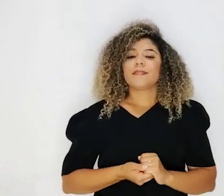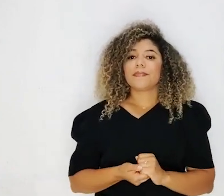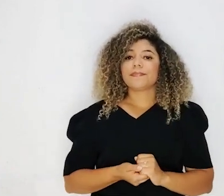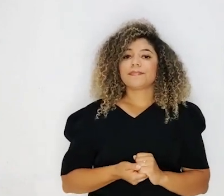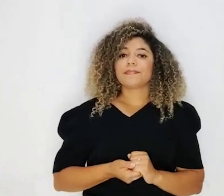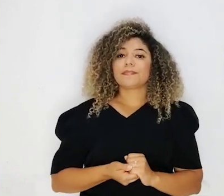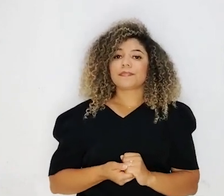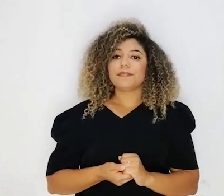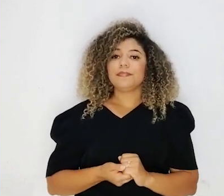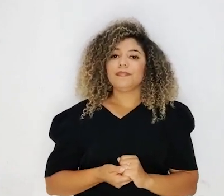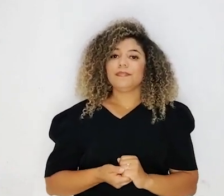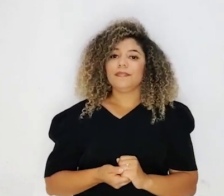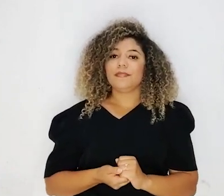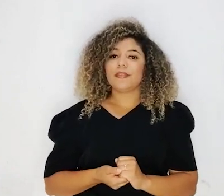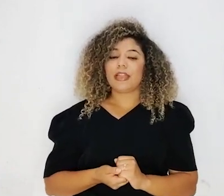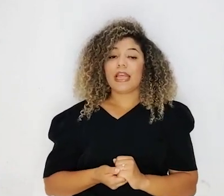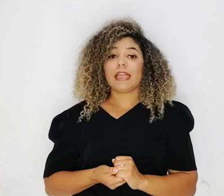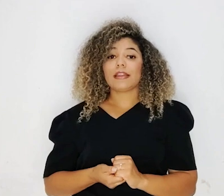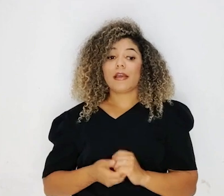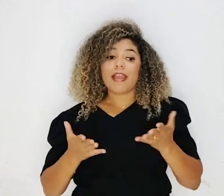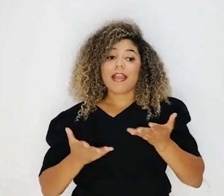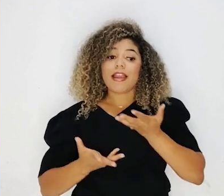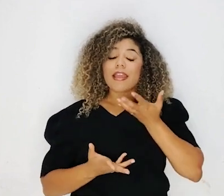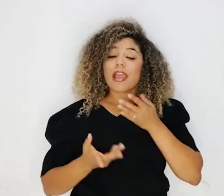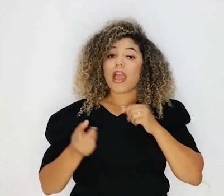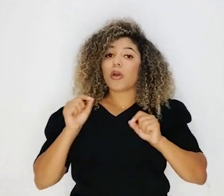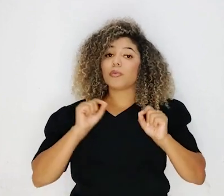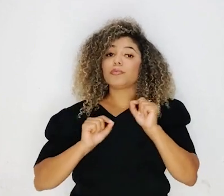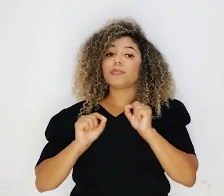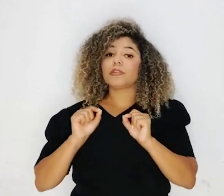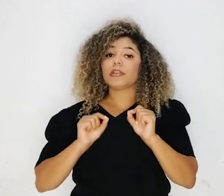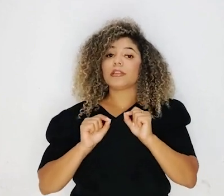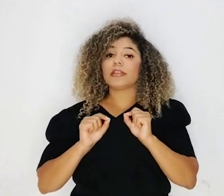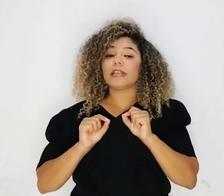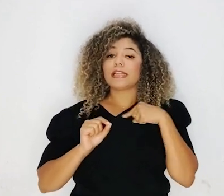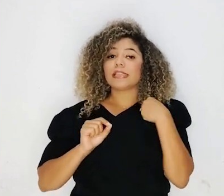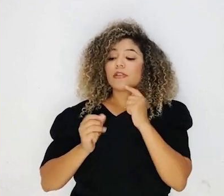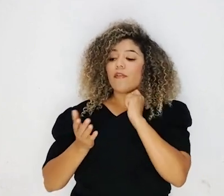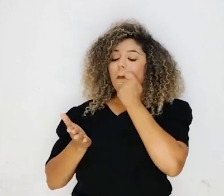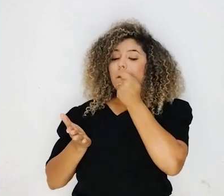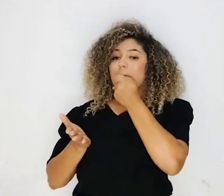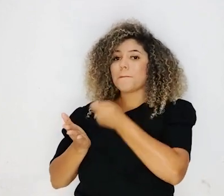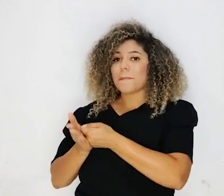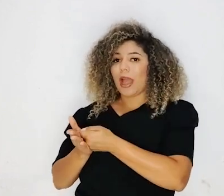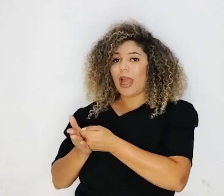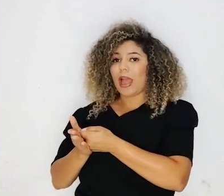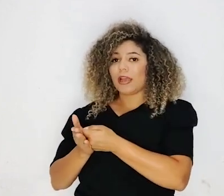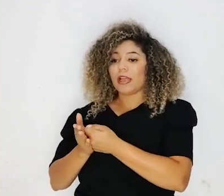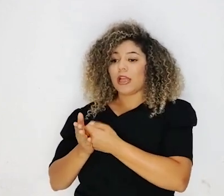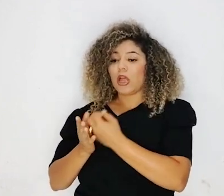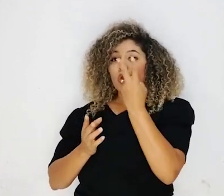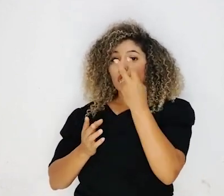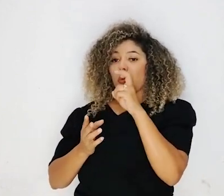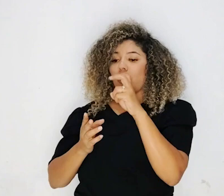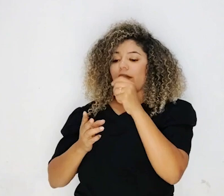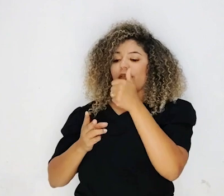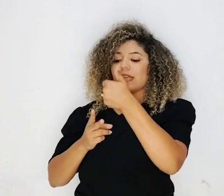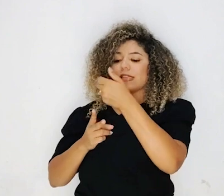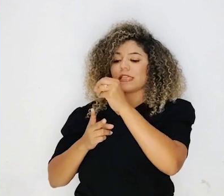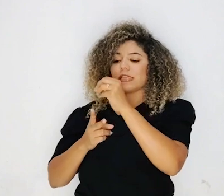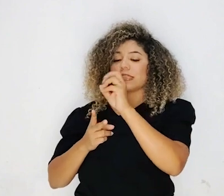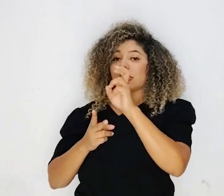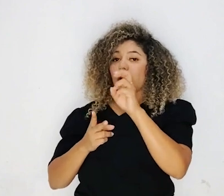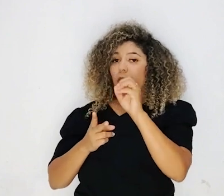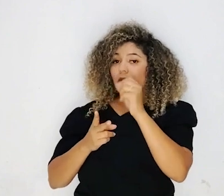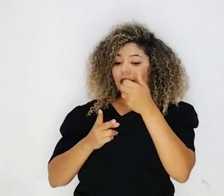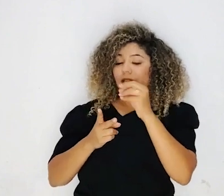Então, ele está levando em consideração que se a gente vai pagar 2 vezes de 150,